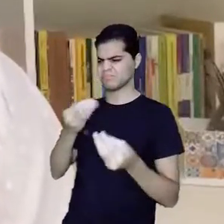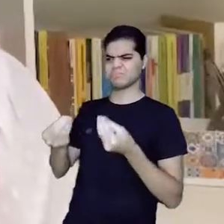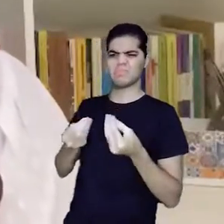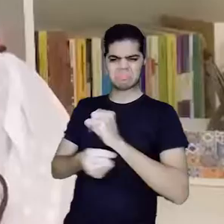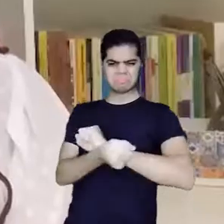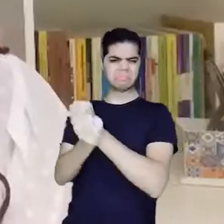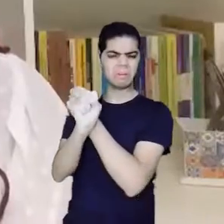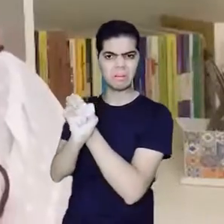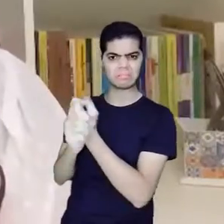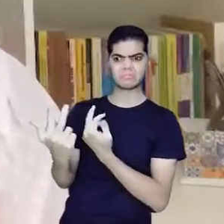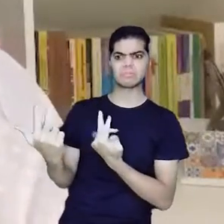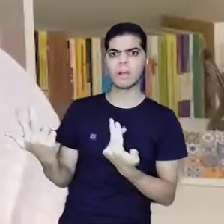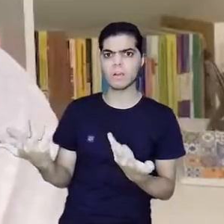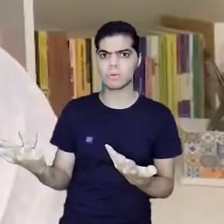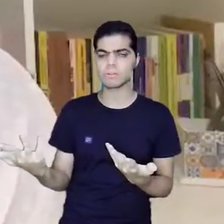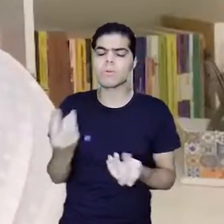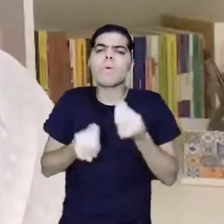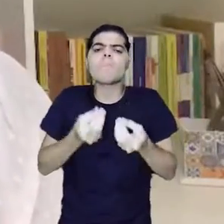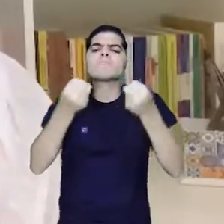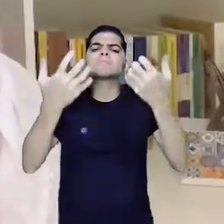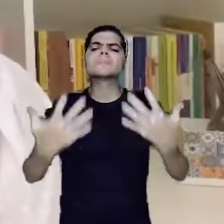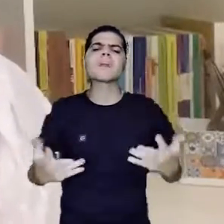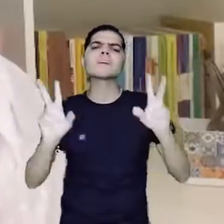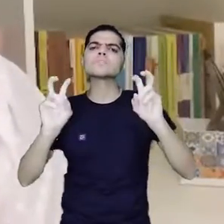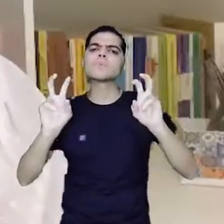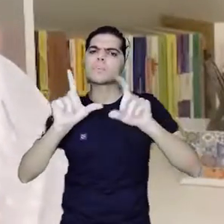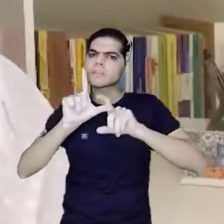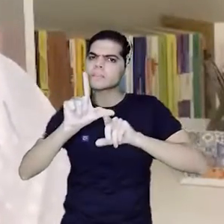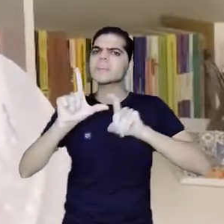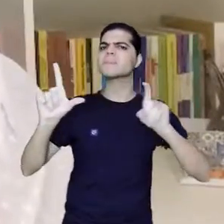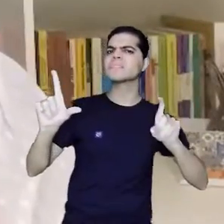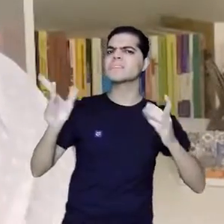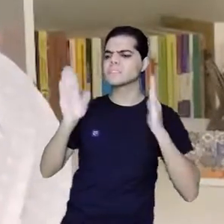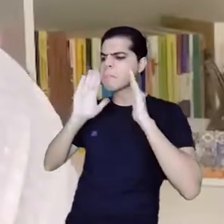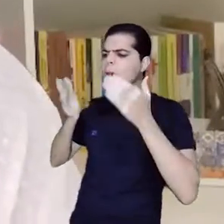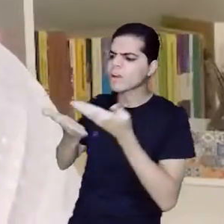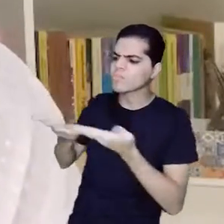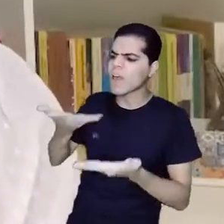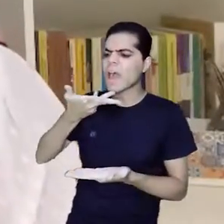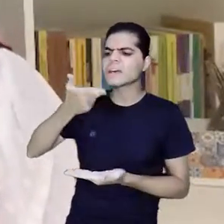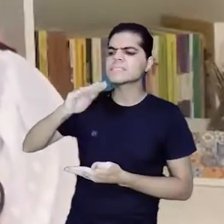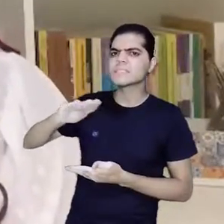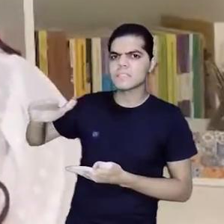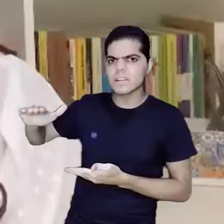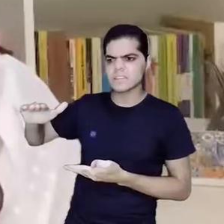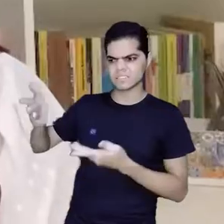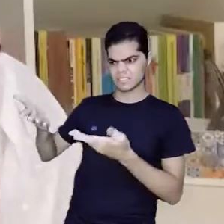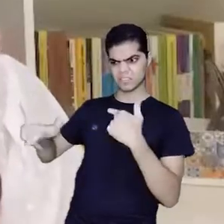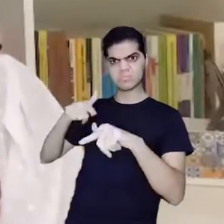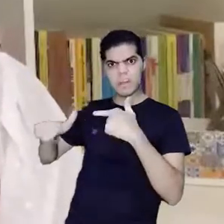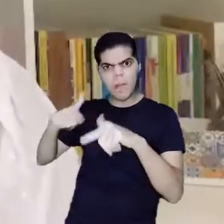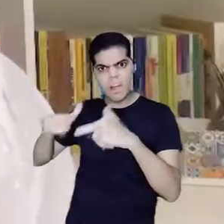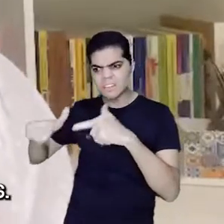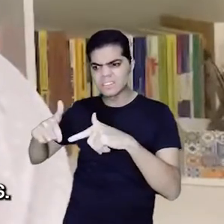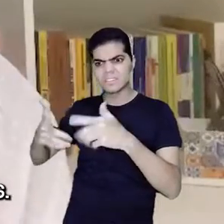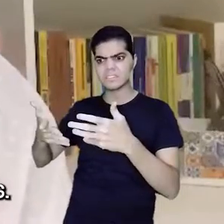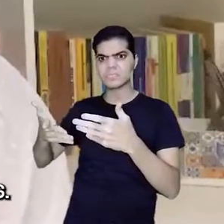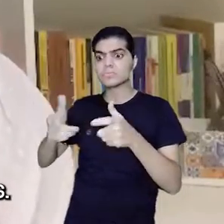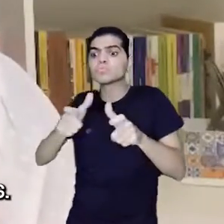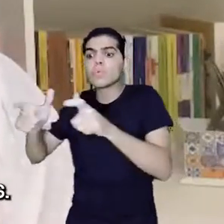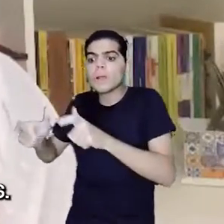análogas à escravidão? É possível falar independência para as crianças que estão no trabalho infantil,